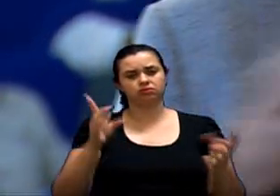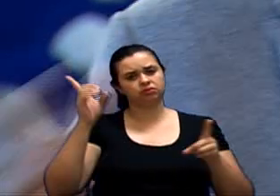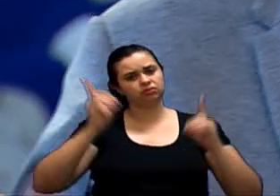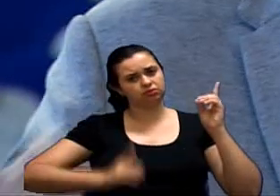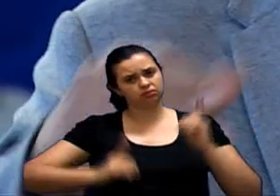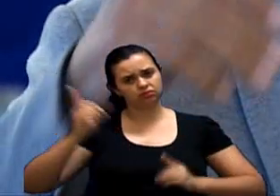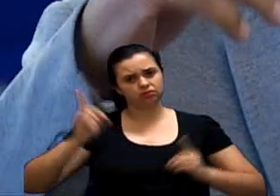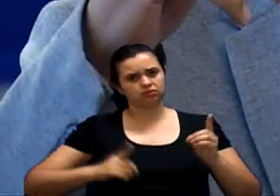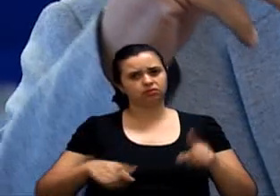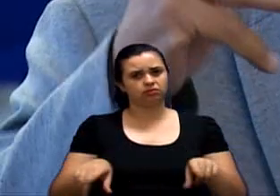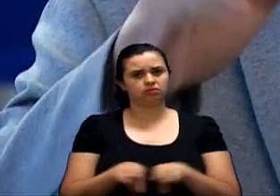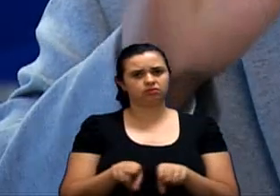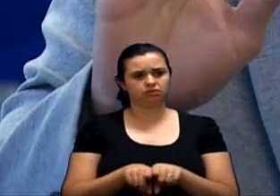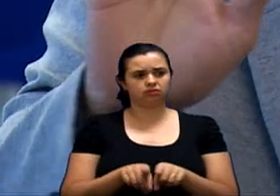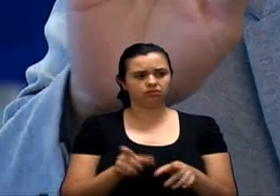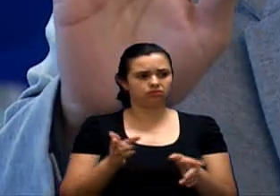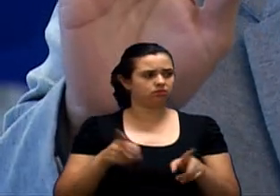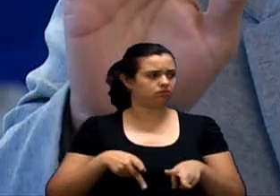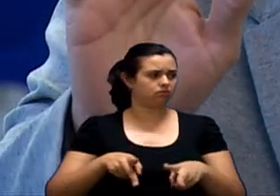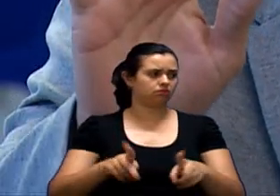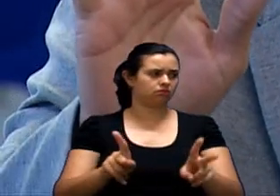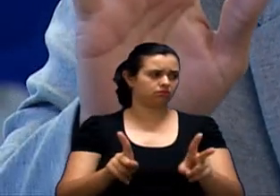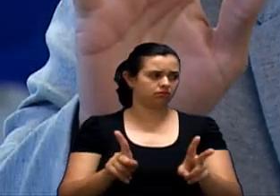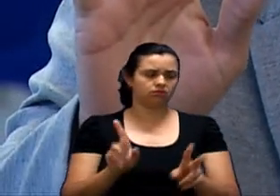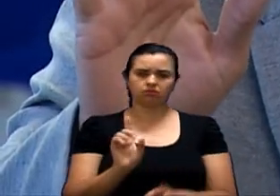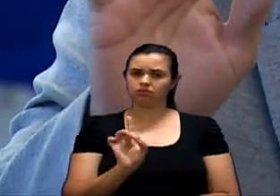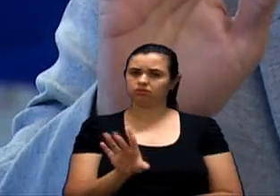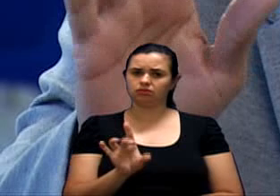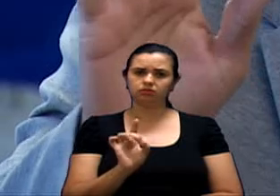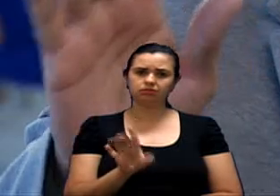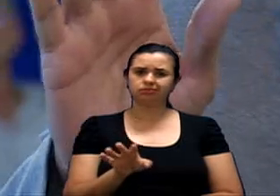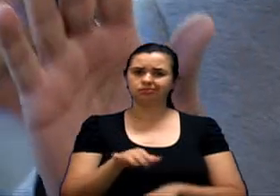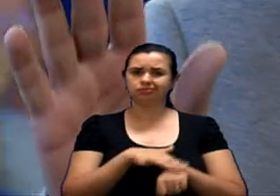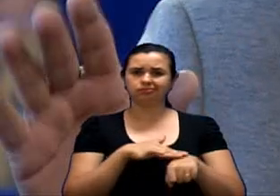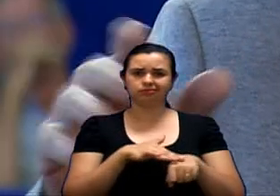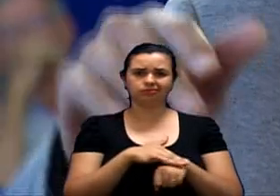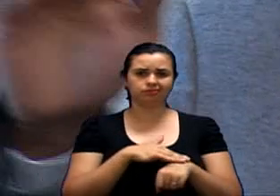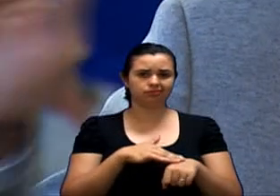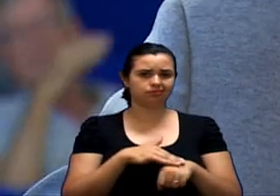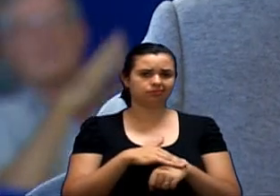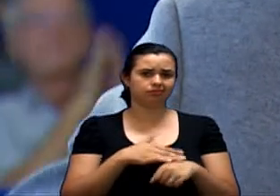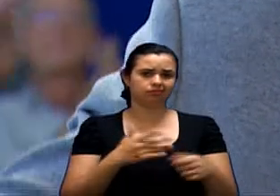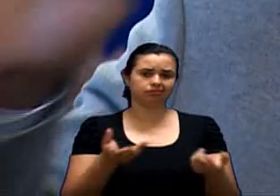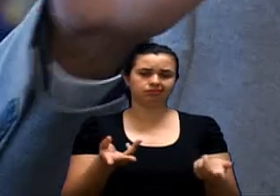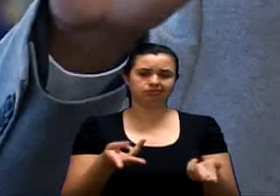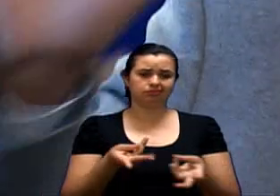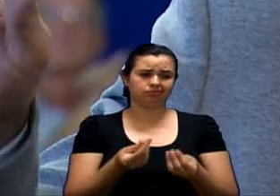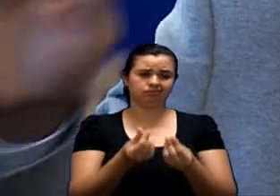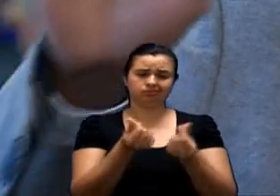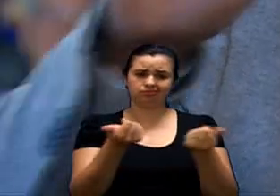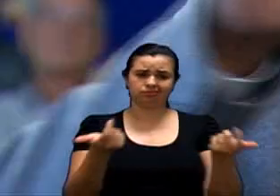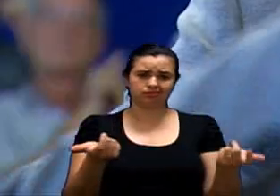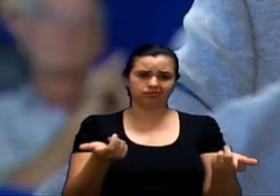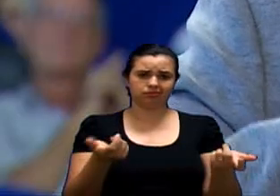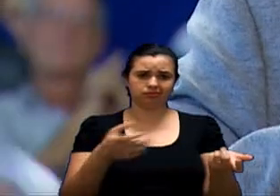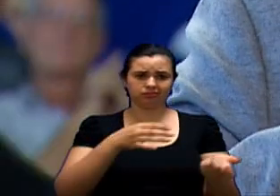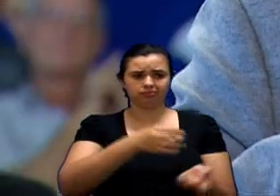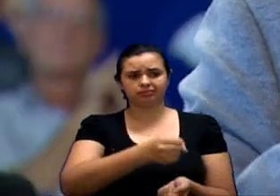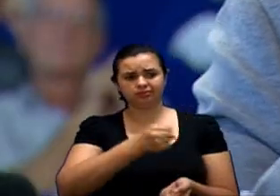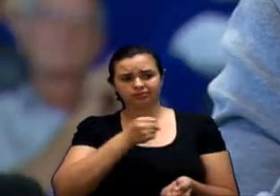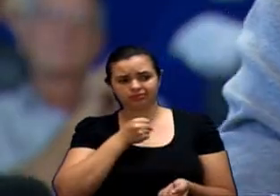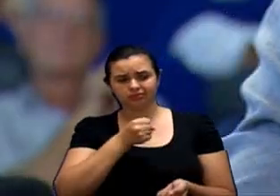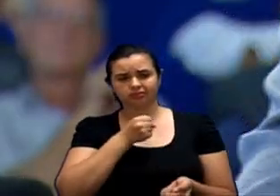daqui para frente, vai ser só conversa fiada, vereador. É só conversa fiada. Você está vendo, ó. Pega o microfone para